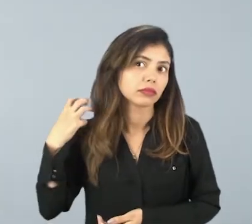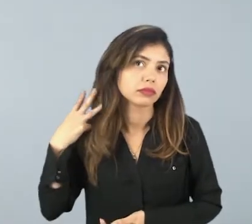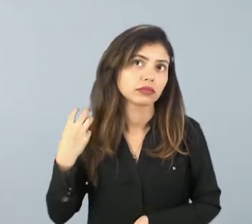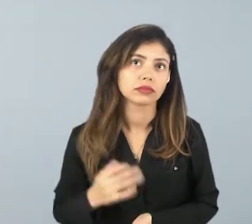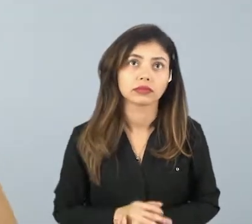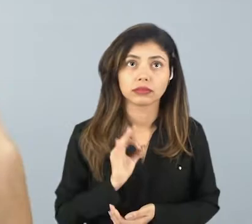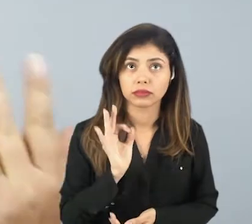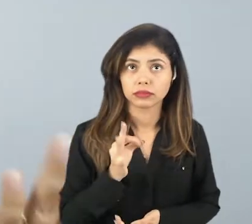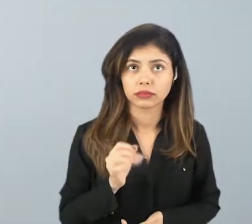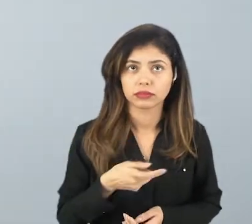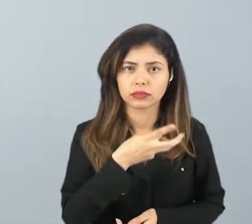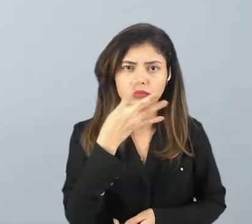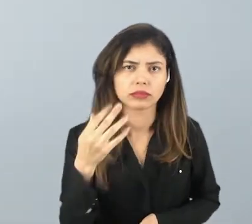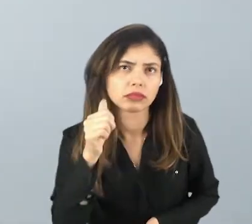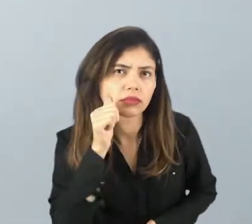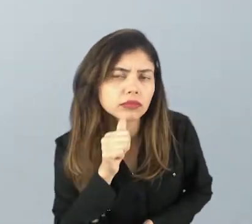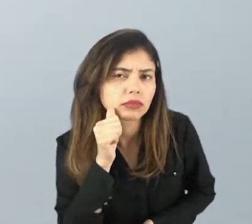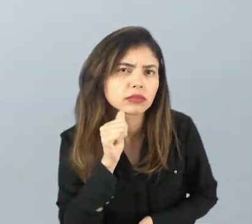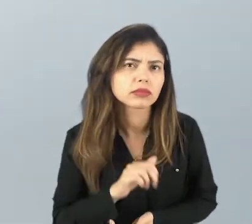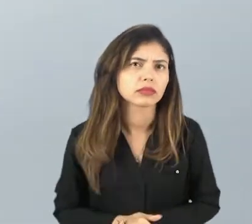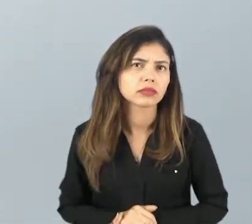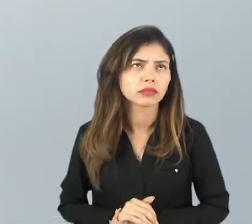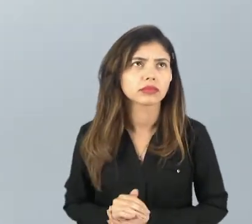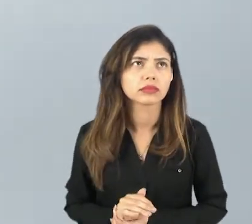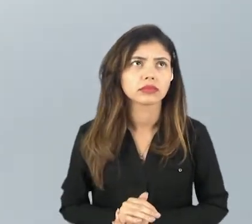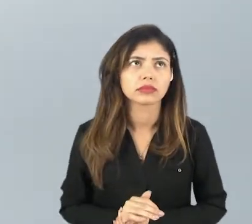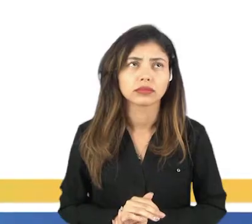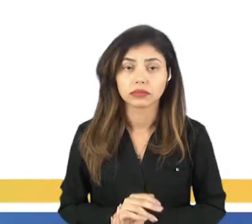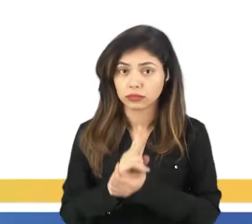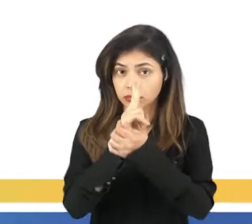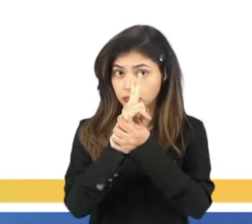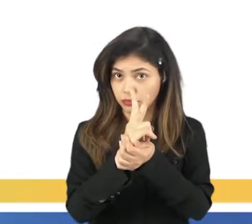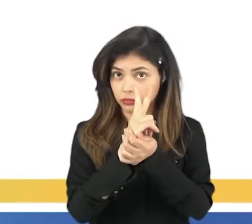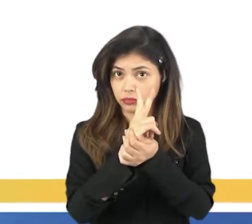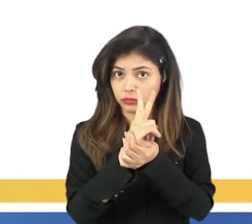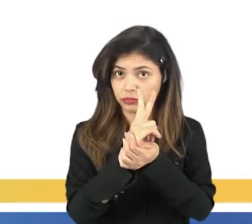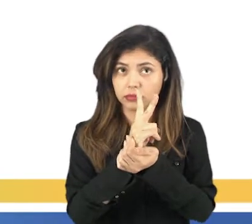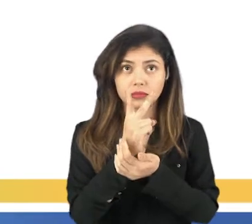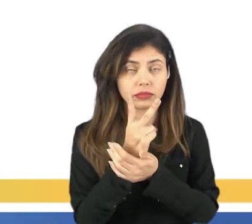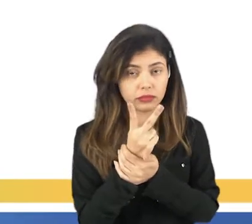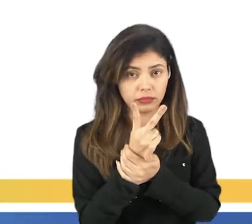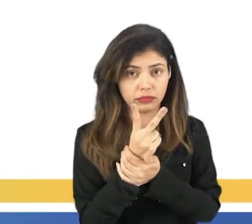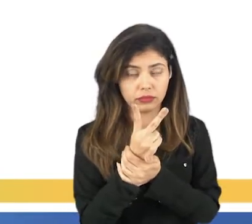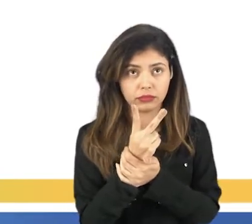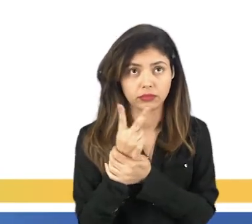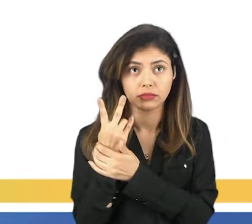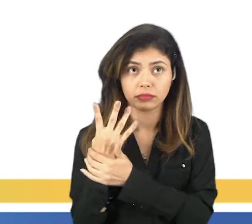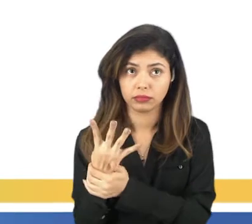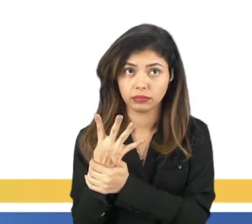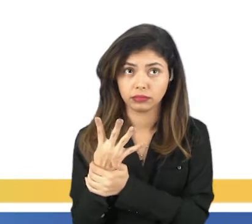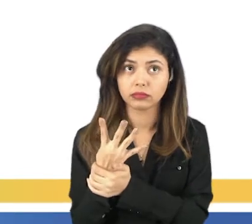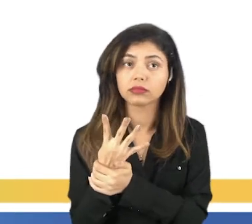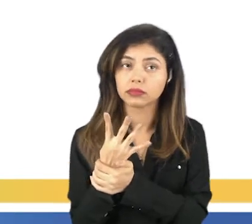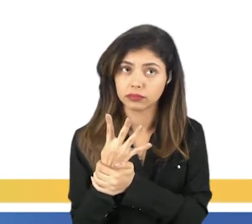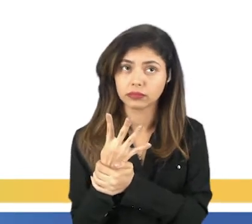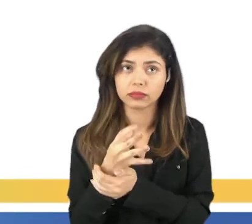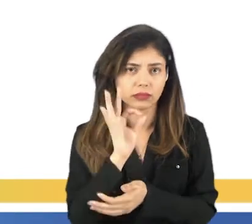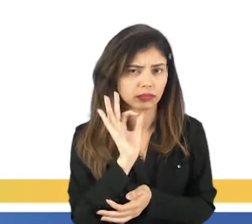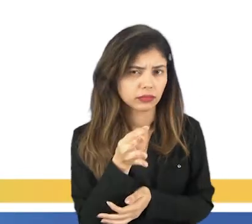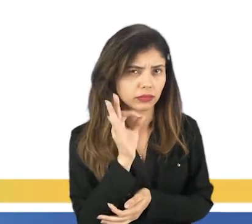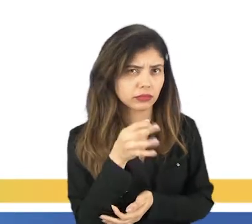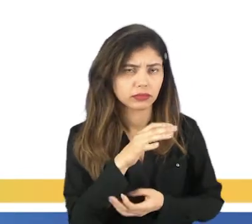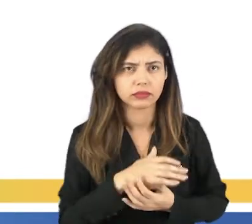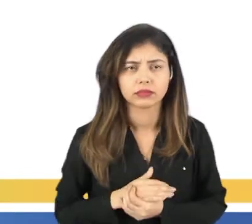Certinho? Quantas meninas eu tenho? Eu tenho 2 meninas do total de 4 personagens,